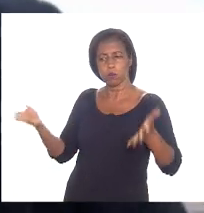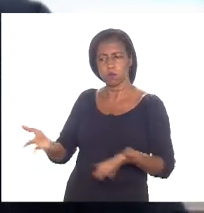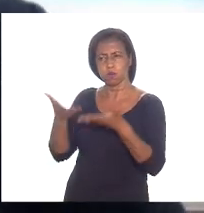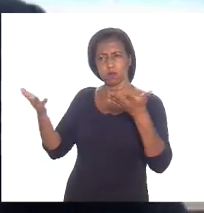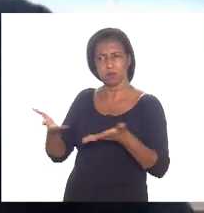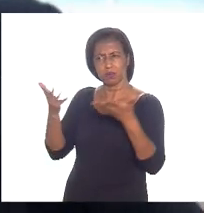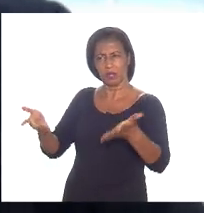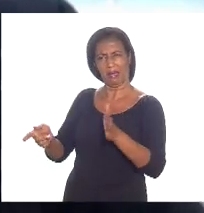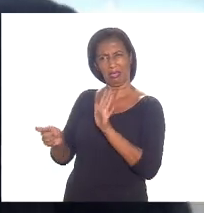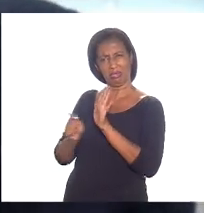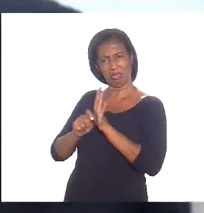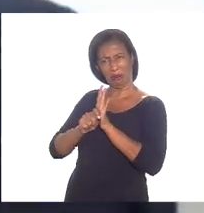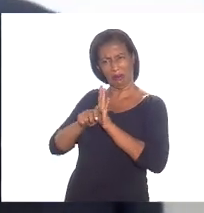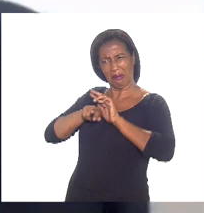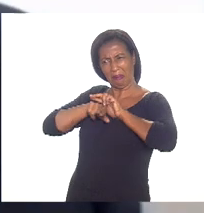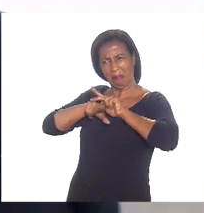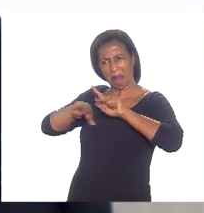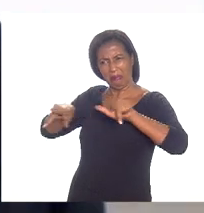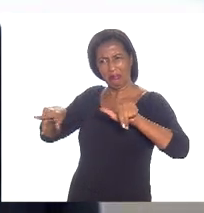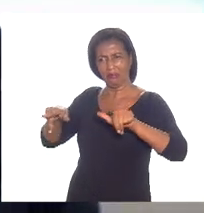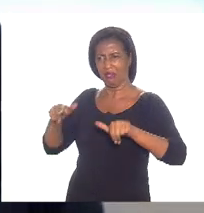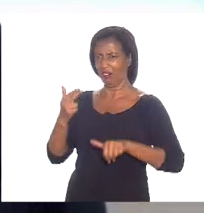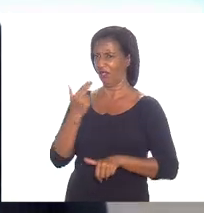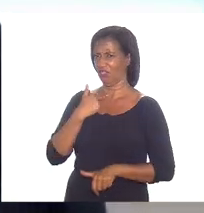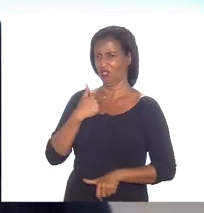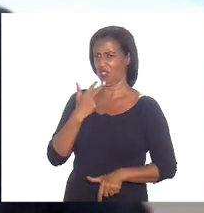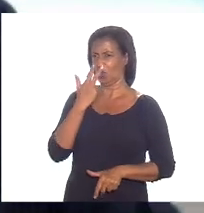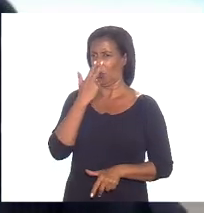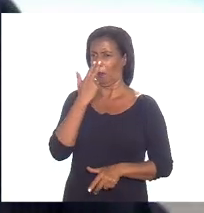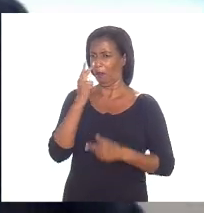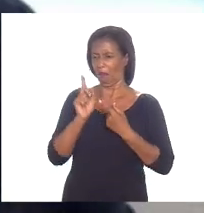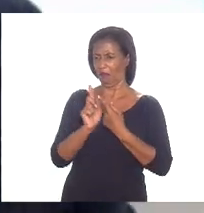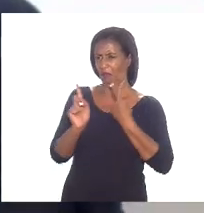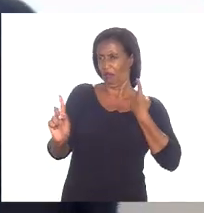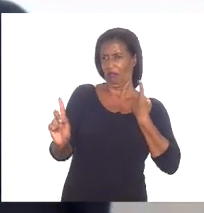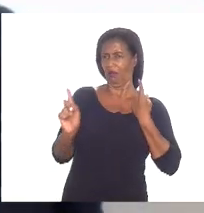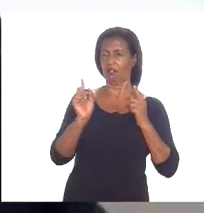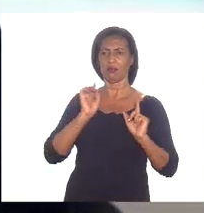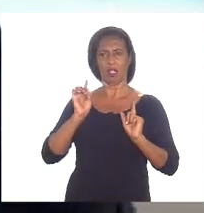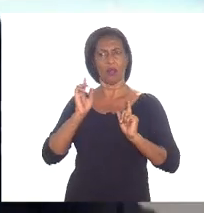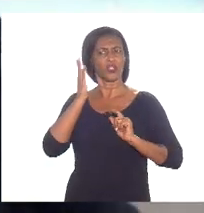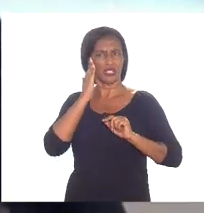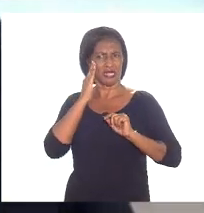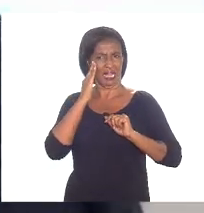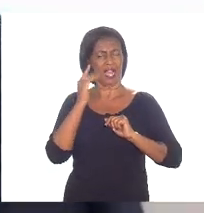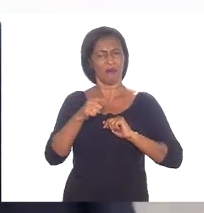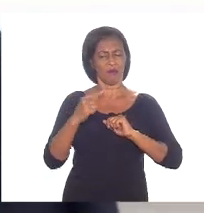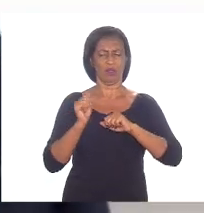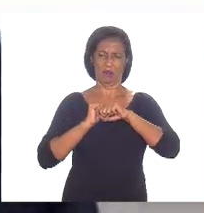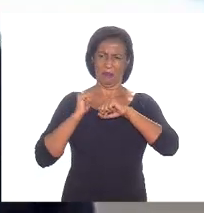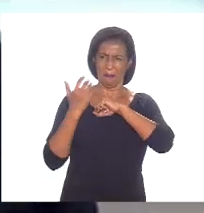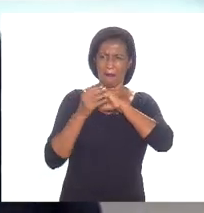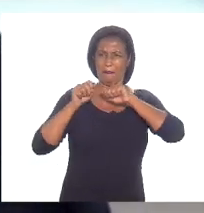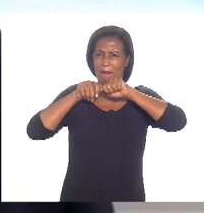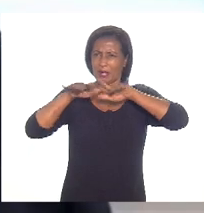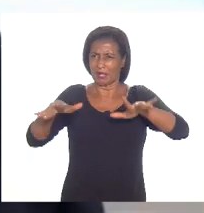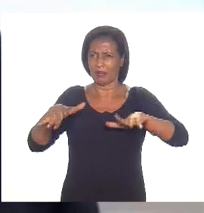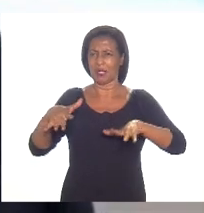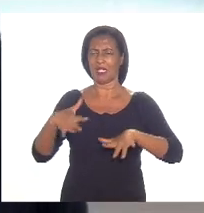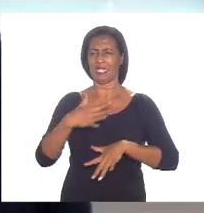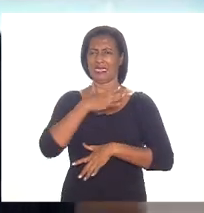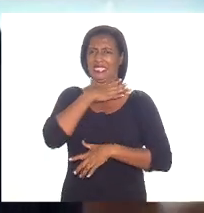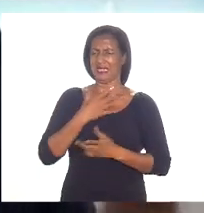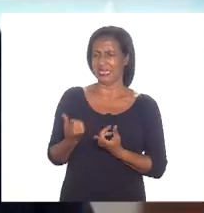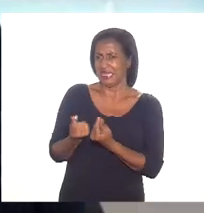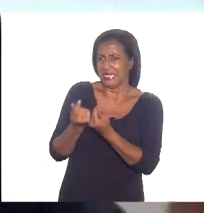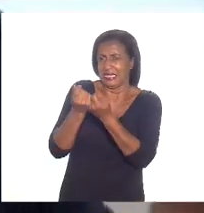de droga. Então, a gente não pode ficar inerte quanto a isso, presidente. Eu sei que a gente está no meio de uma pandemia, no meio de uma crise financeira sem precedente,